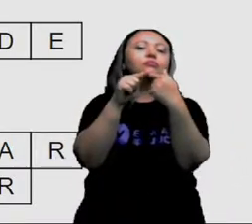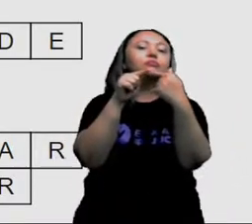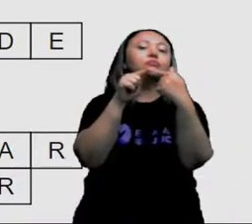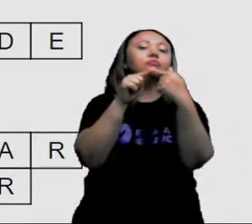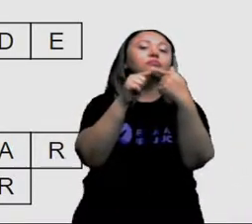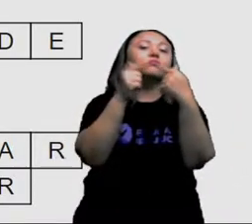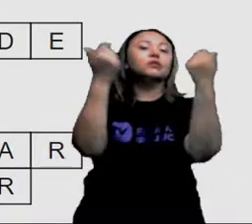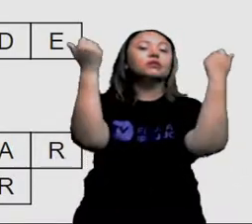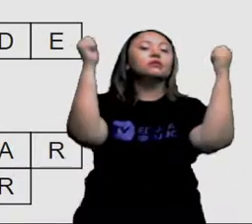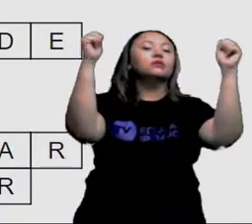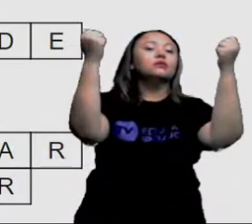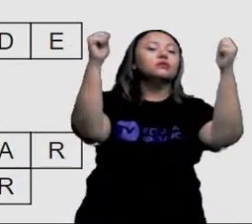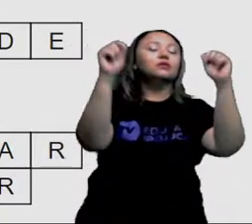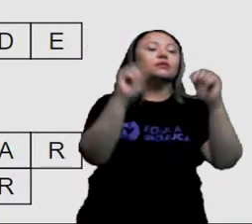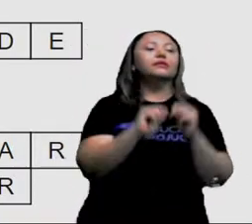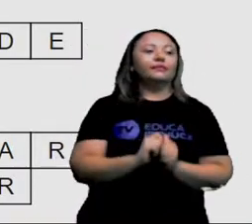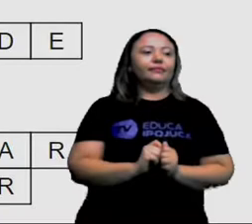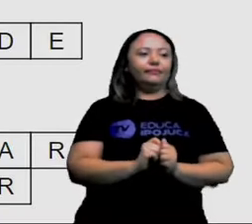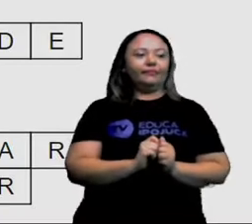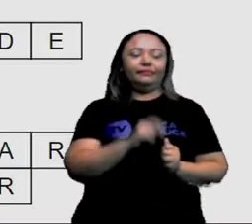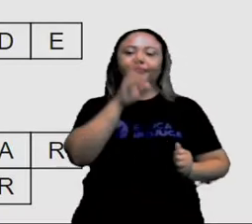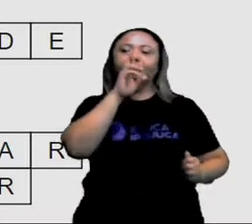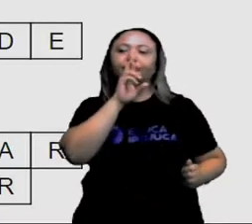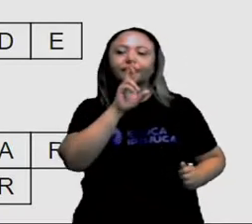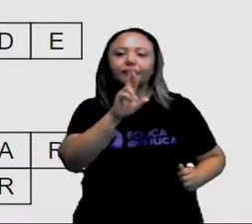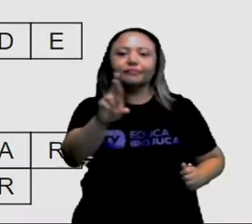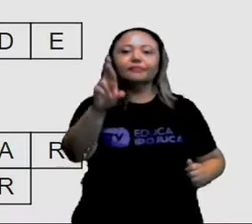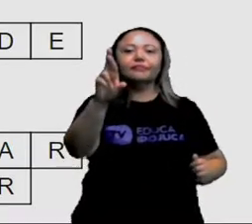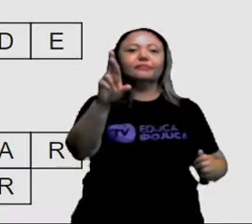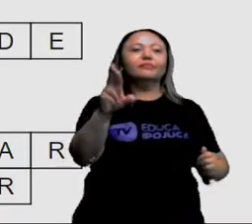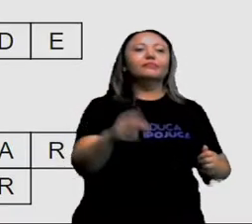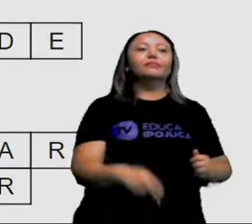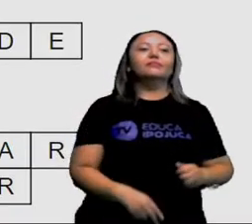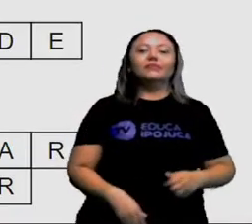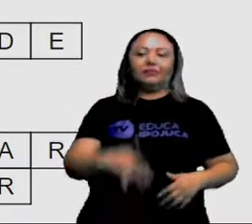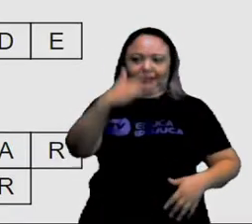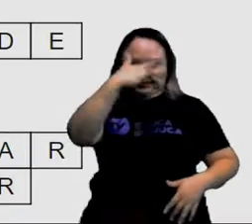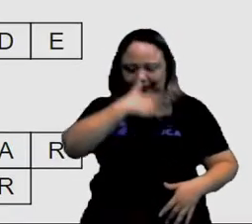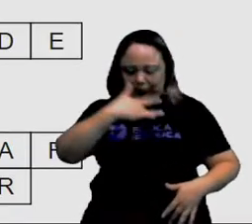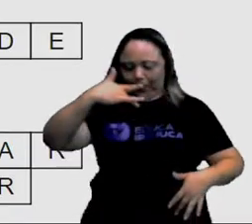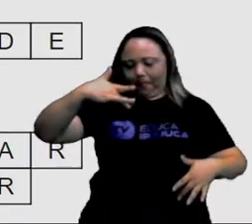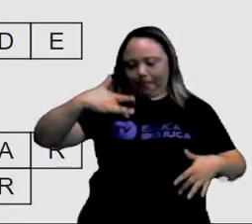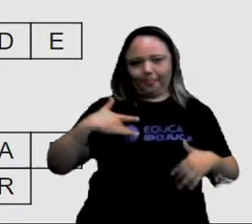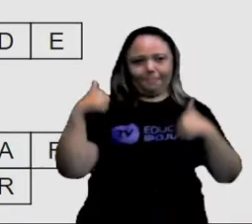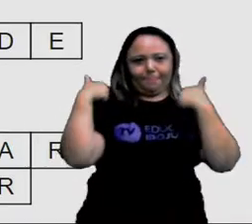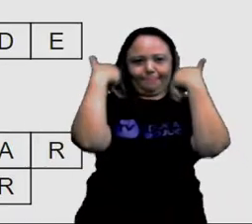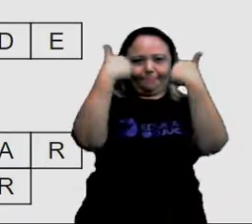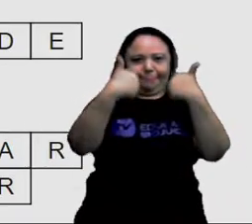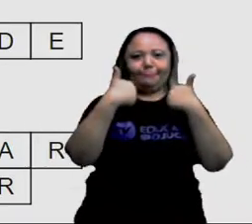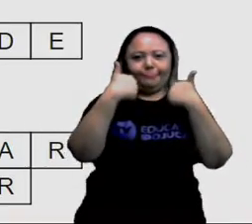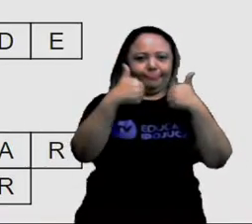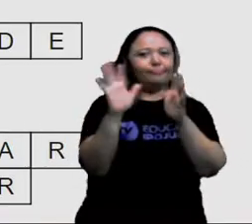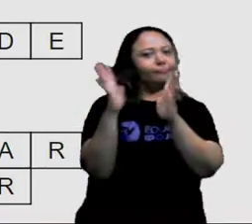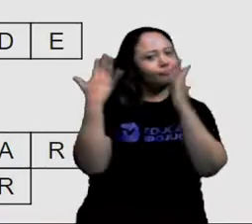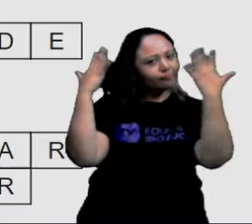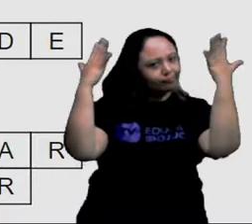que estilo, que perspectiva da ginástica? A resposta certa é saúde. Parabéns para você que